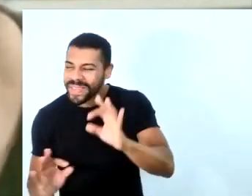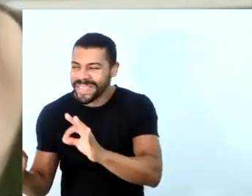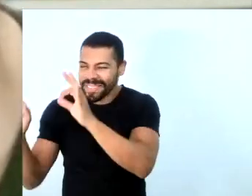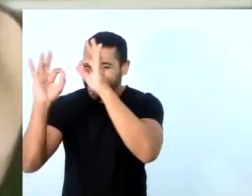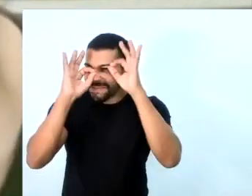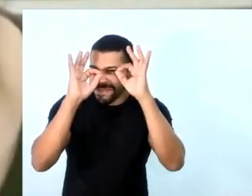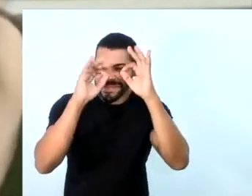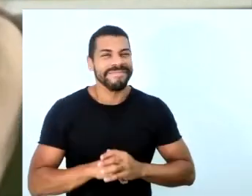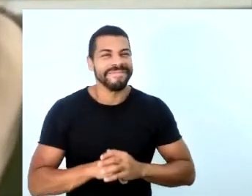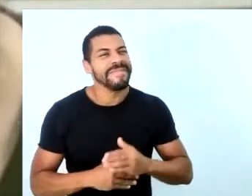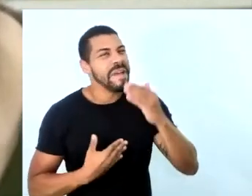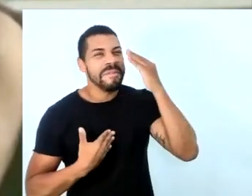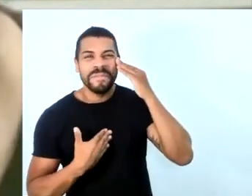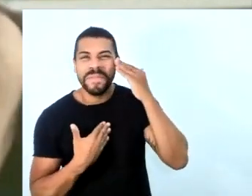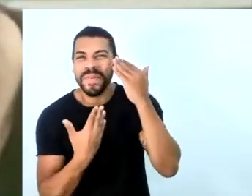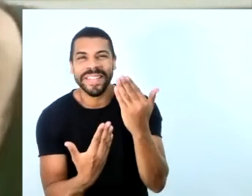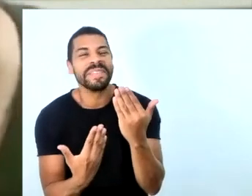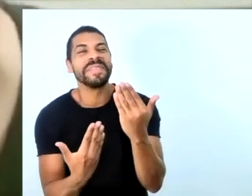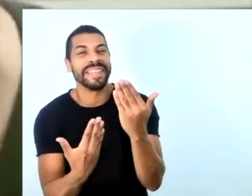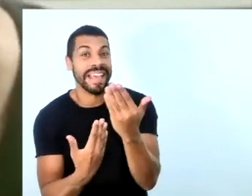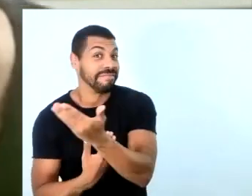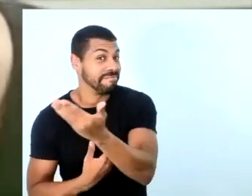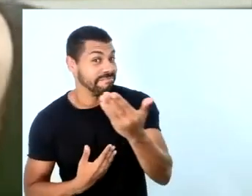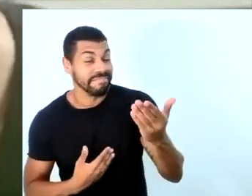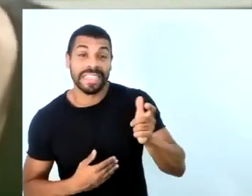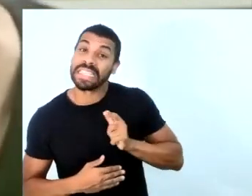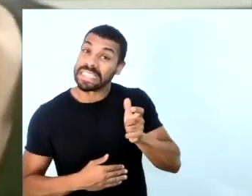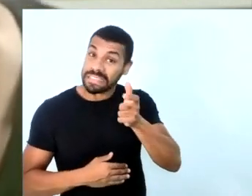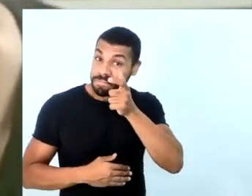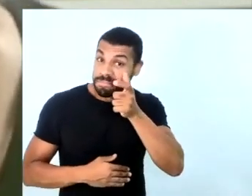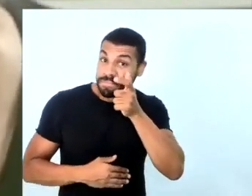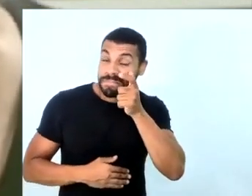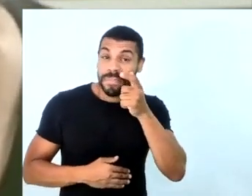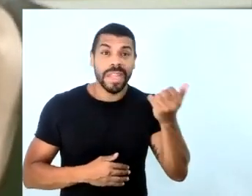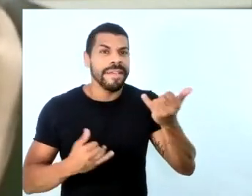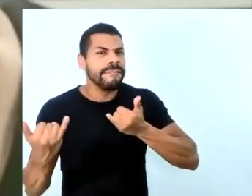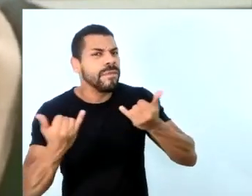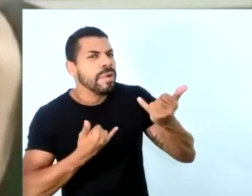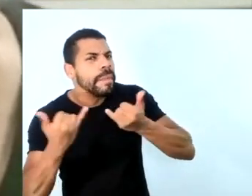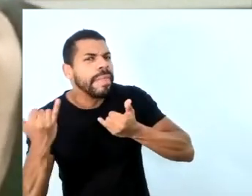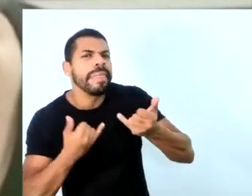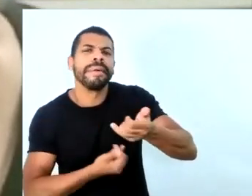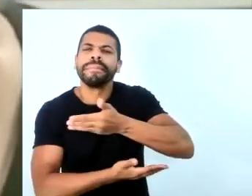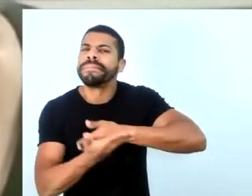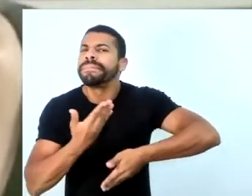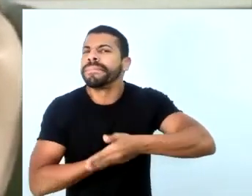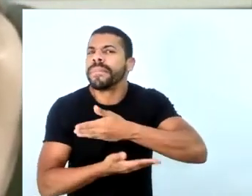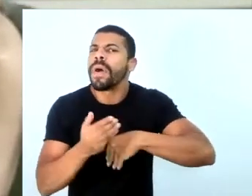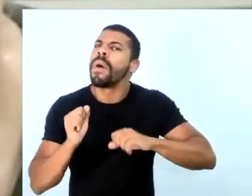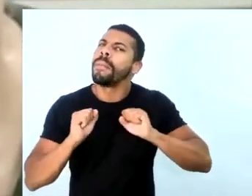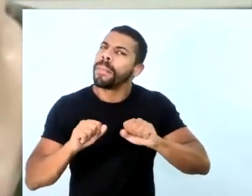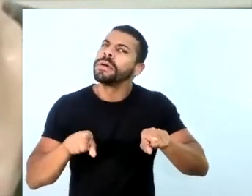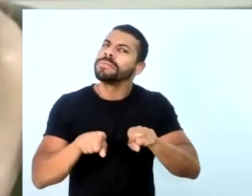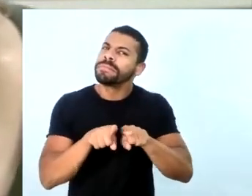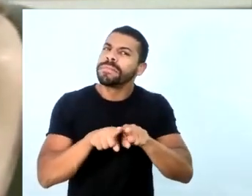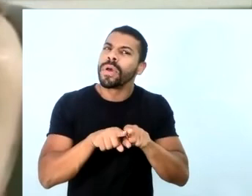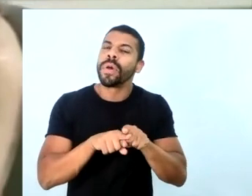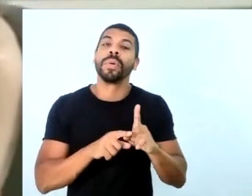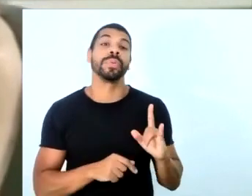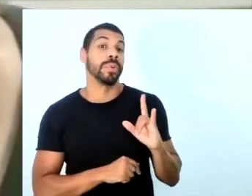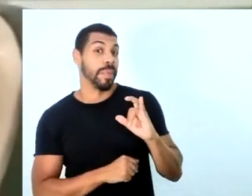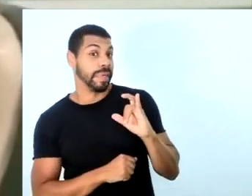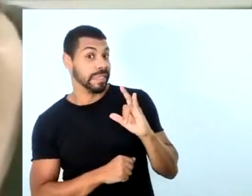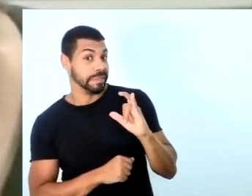de vocês. Muito bom. Gente, então, muito obrigada, muito obrigada. E quem quiser mais alguma troca, tiver alguma